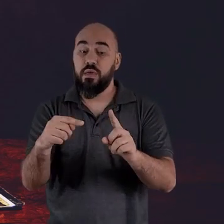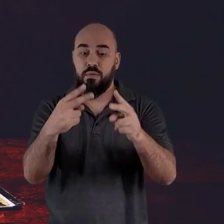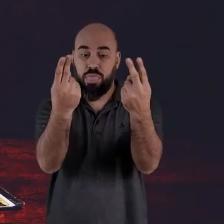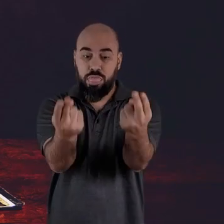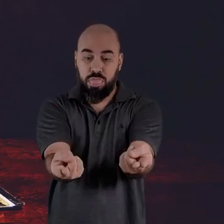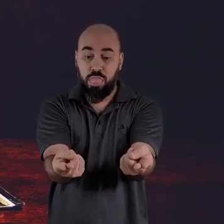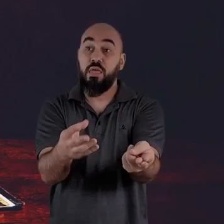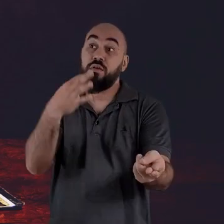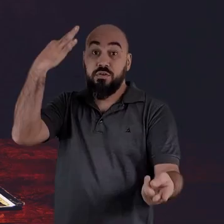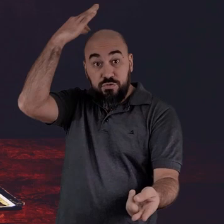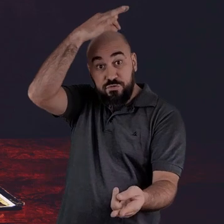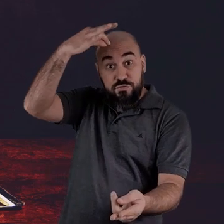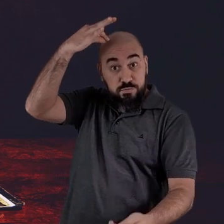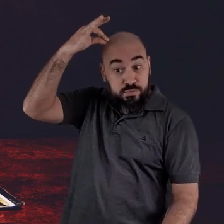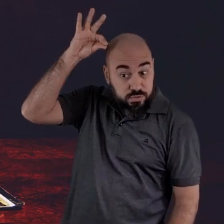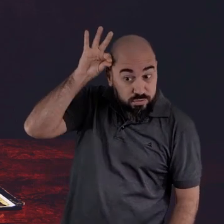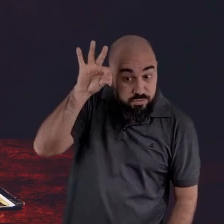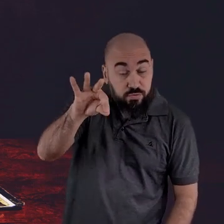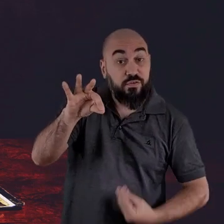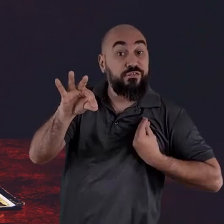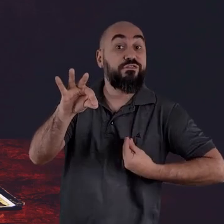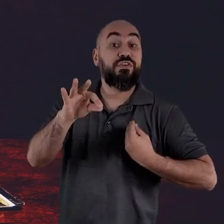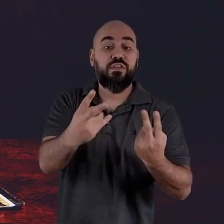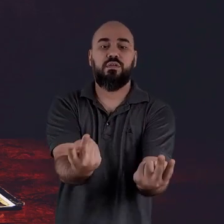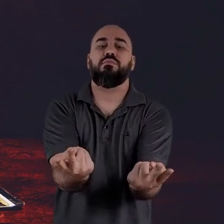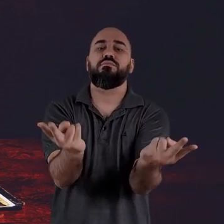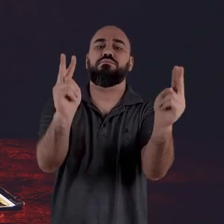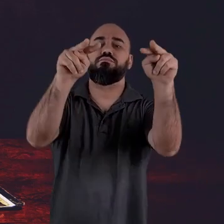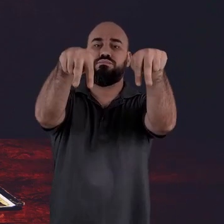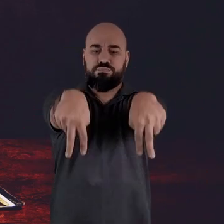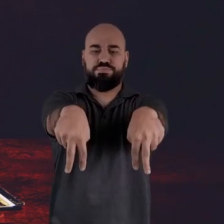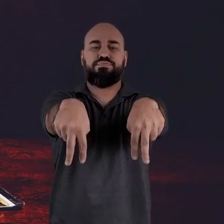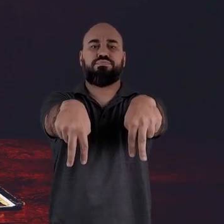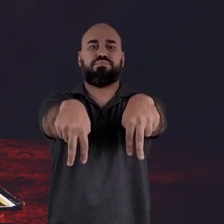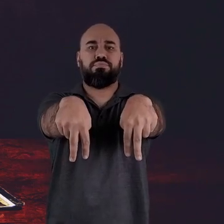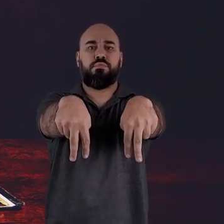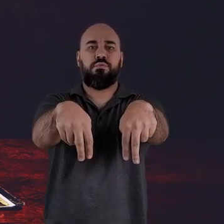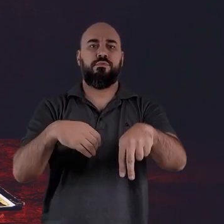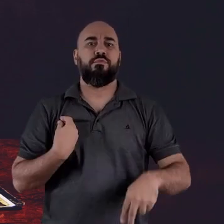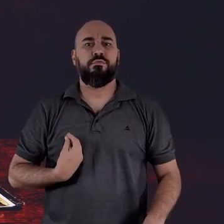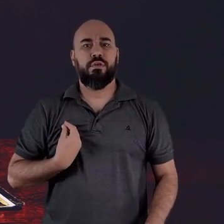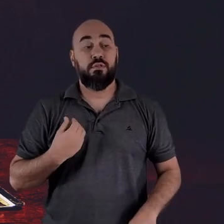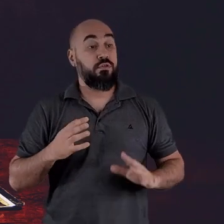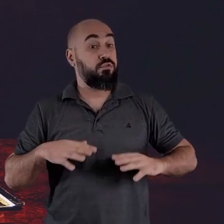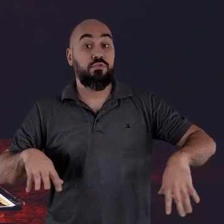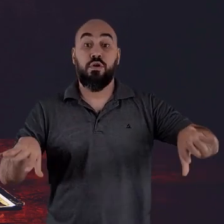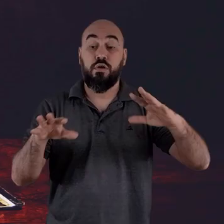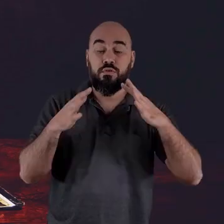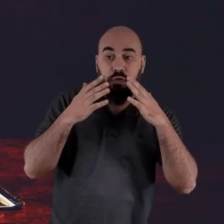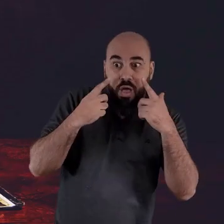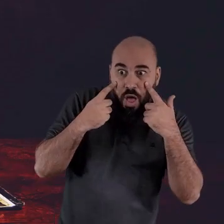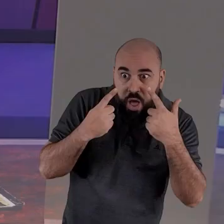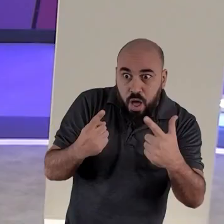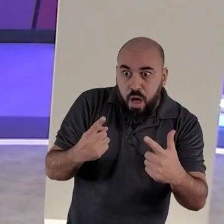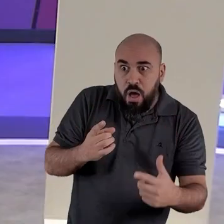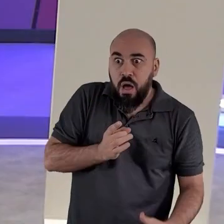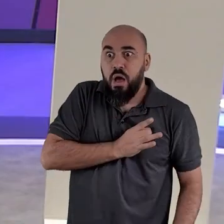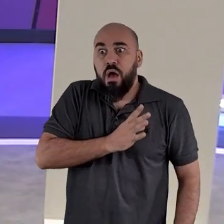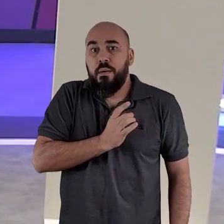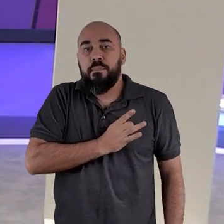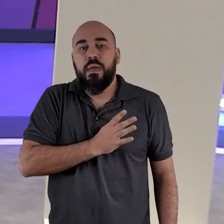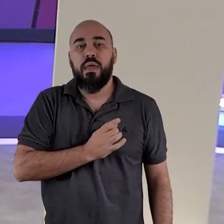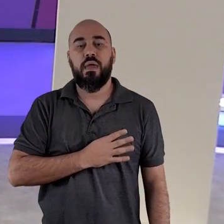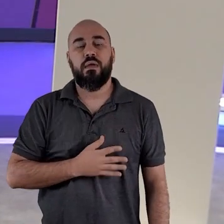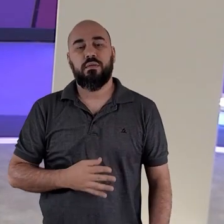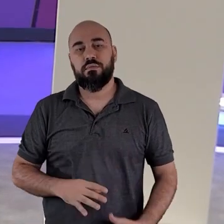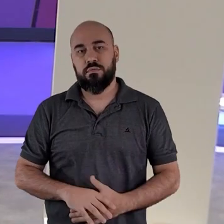vindo da parte de Deus, e eles se ergueram sobre os pés. E aqueles que os viram ficaram com muito medo. O